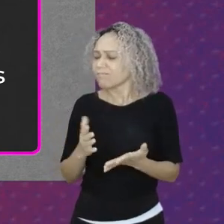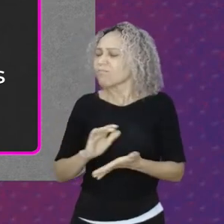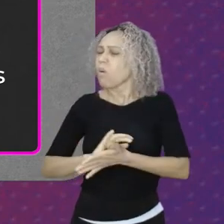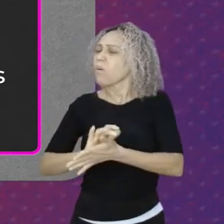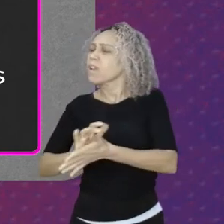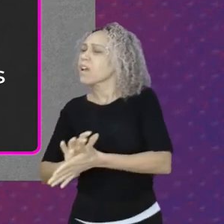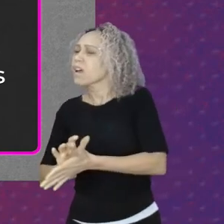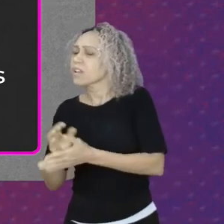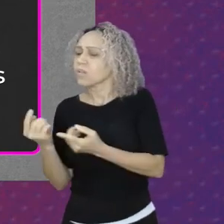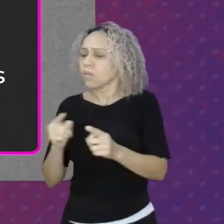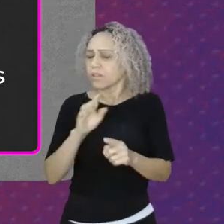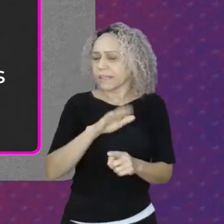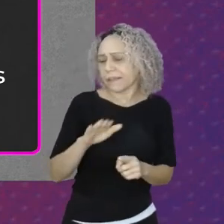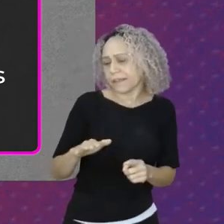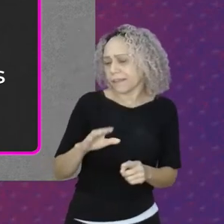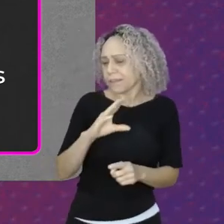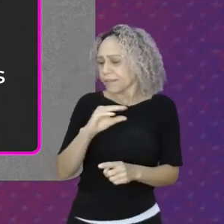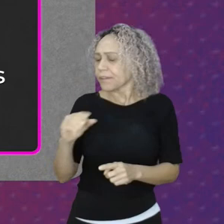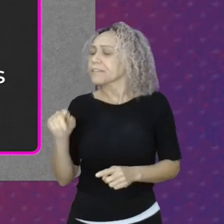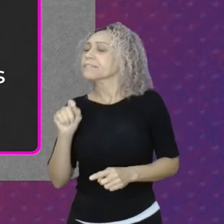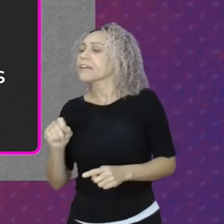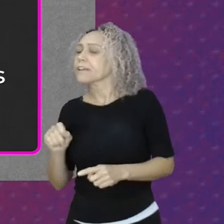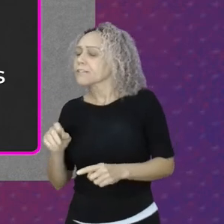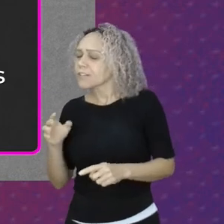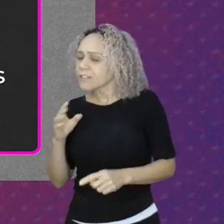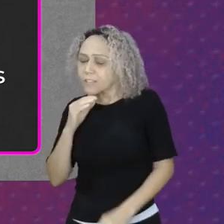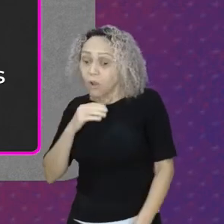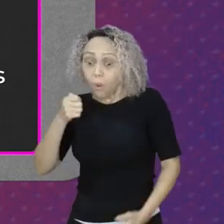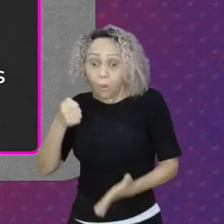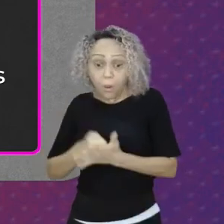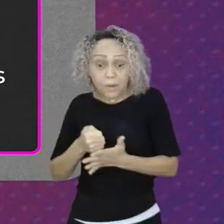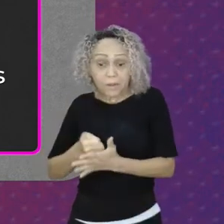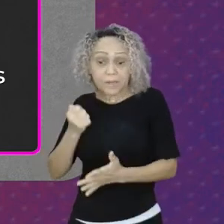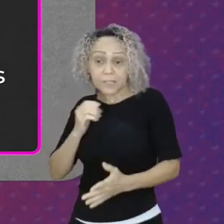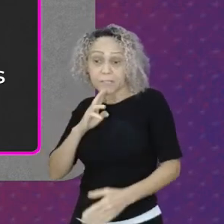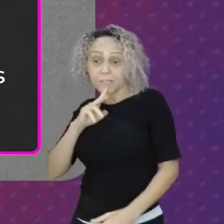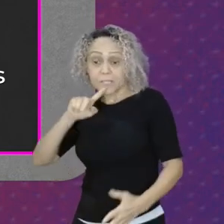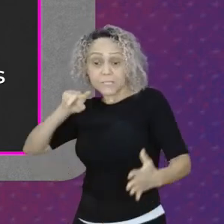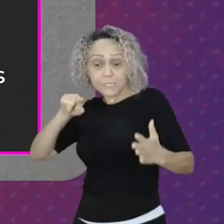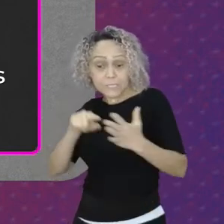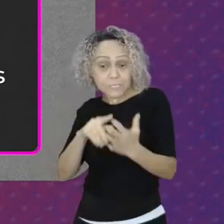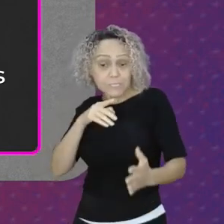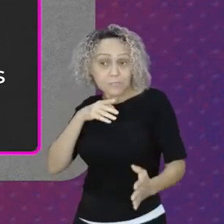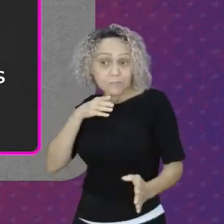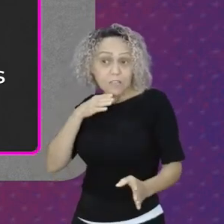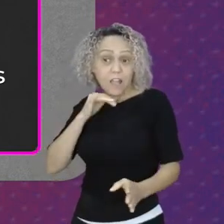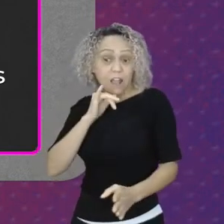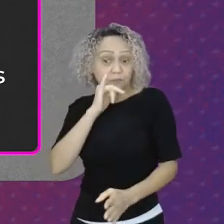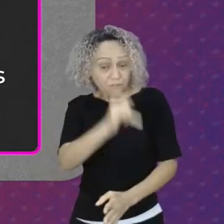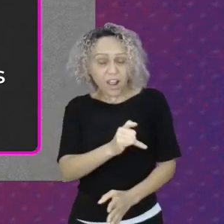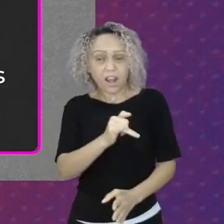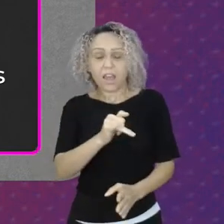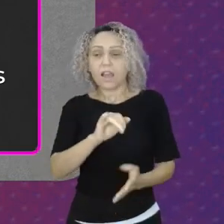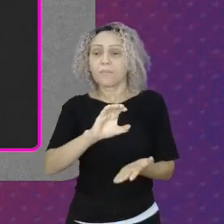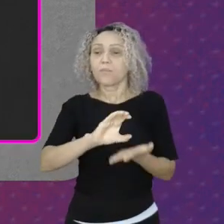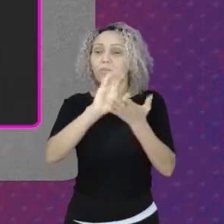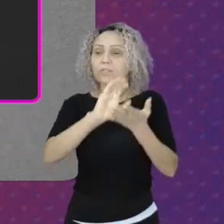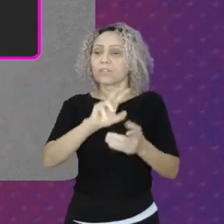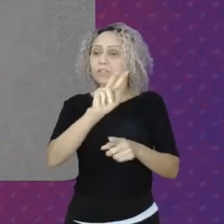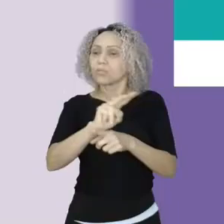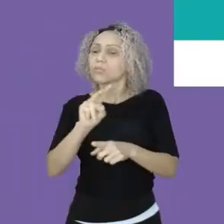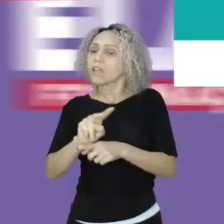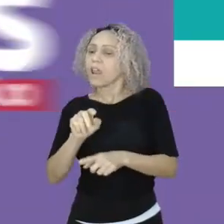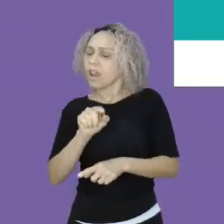serão obrigatoriamente comunicados ao Conselho Tutelar da respectiva localidade, sem prejuízo de outras providências